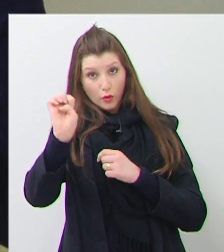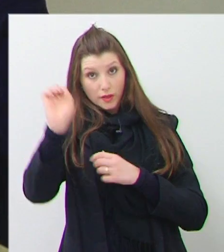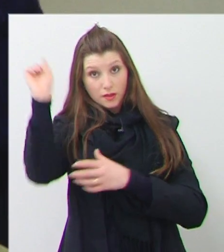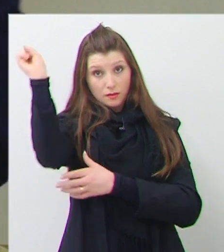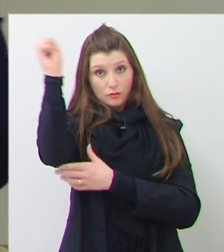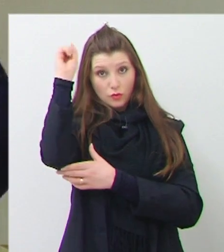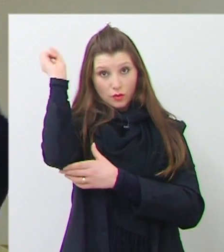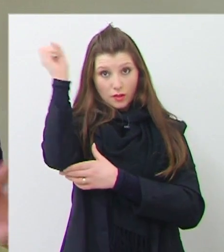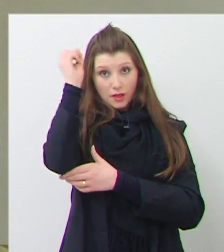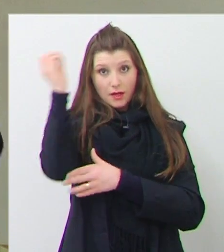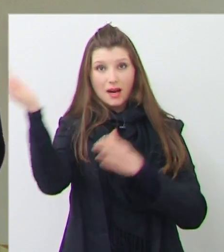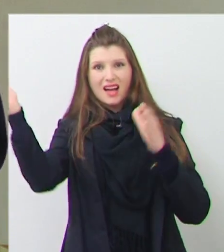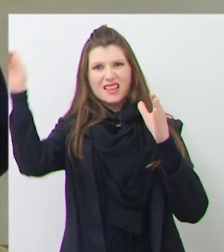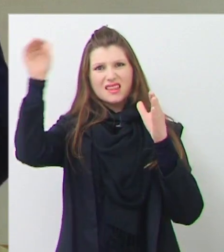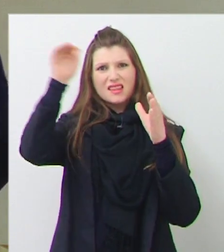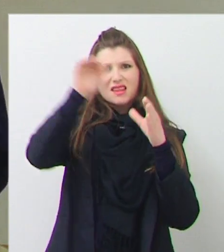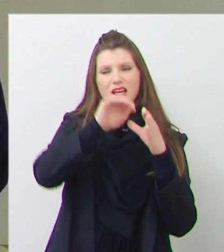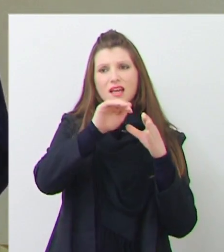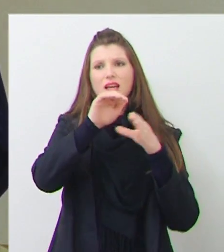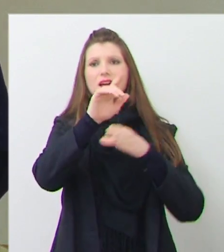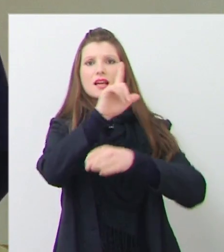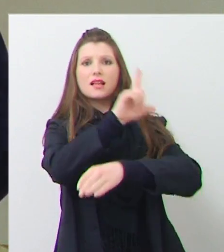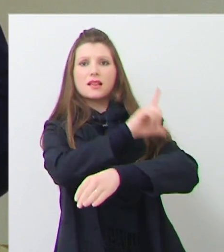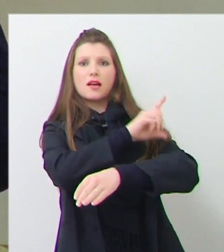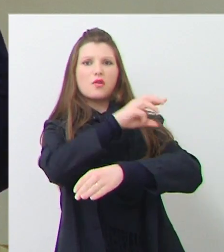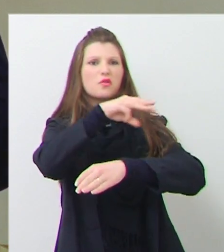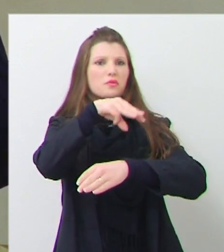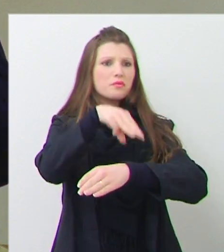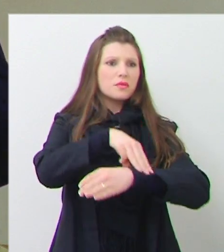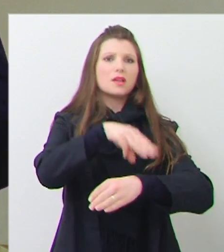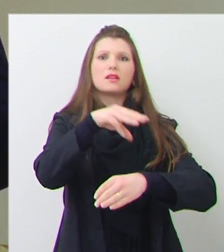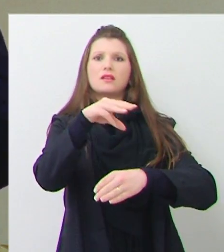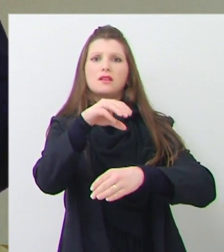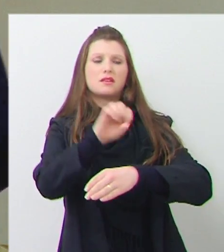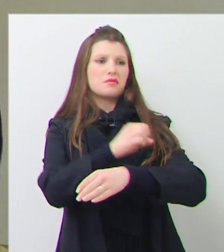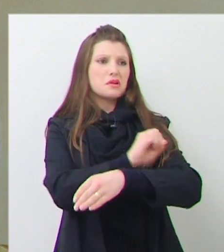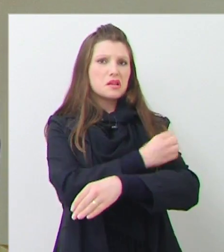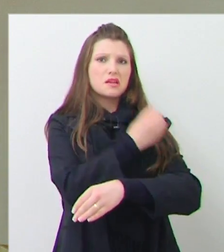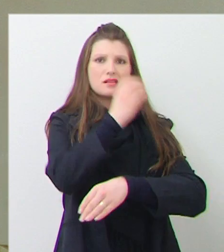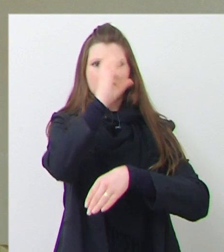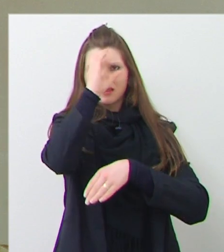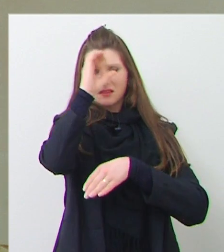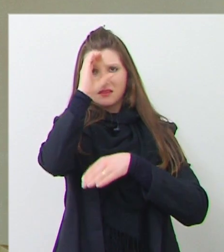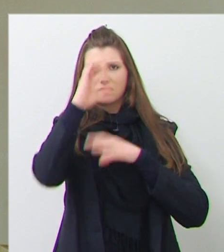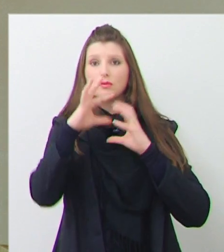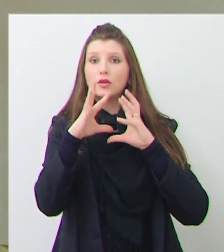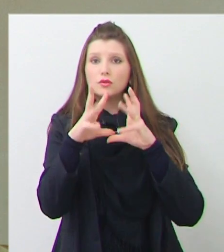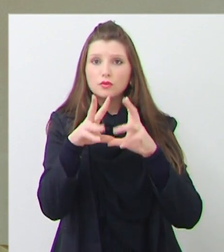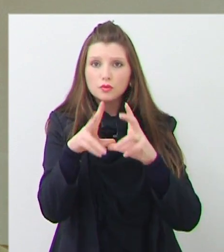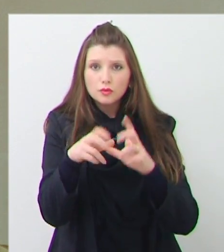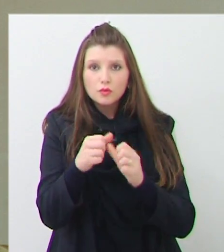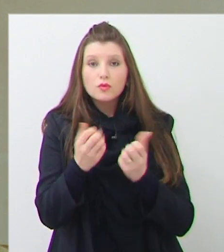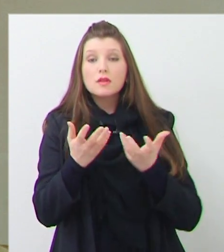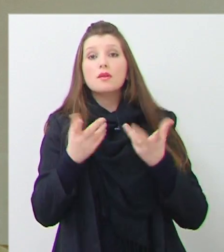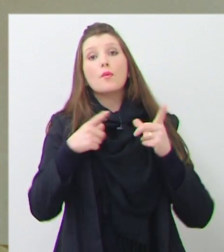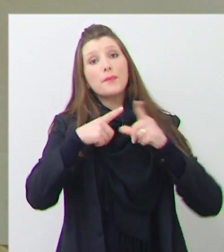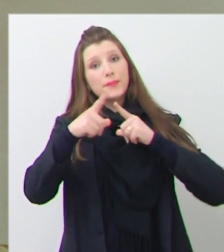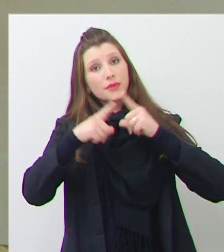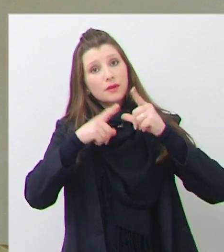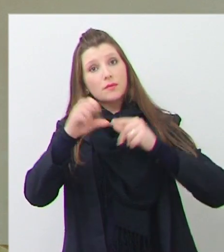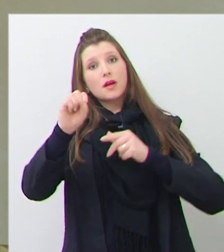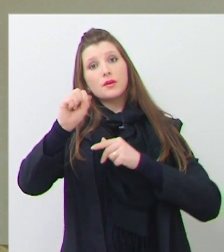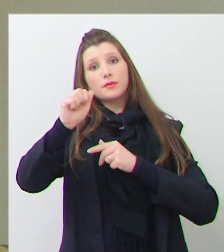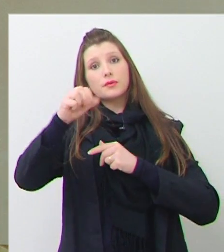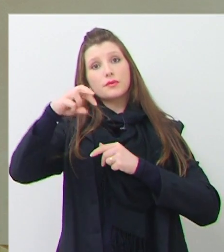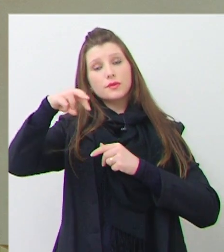toda essa macro-região, Lauro Miller. Então, hoje é um trabalho... O trabalho que o SAMU exerce aqui, a questão de atendimento,